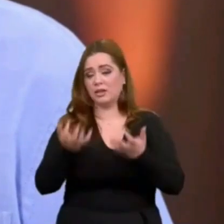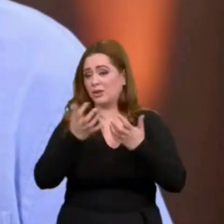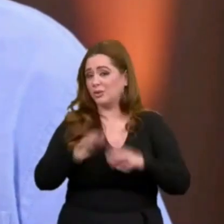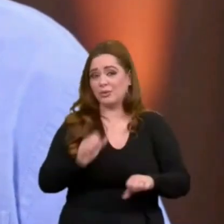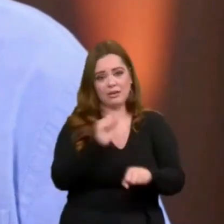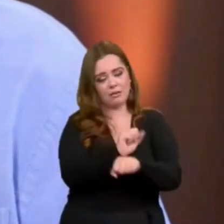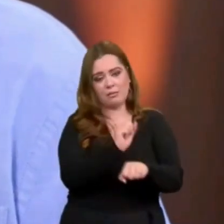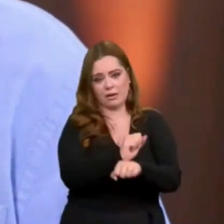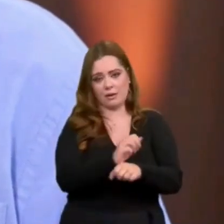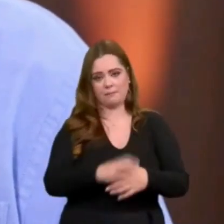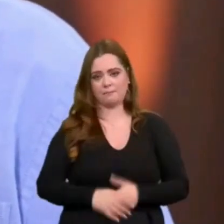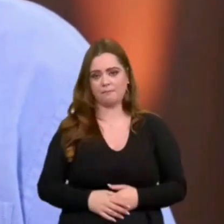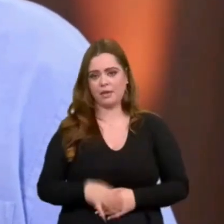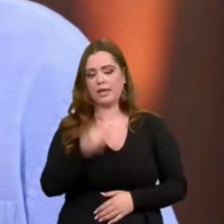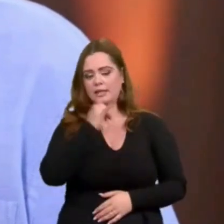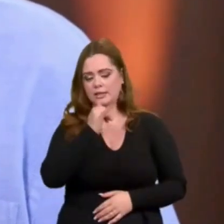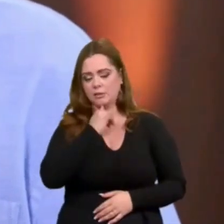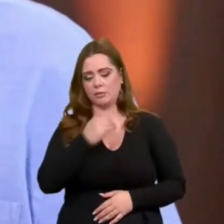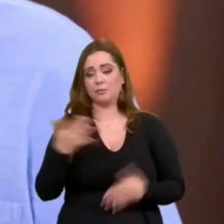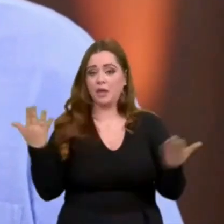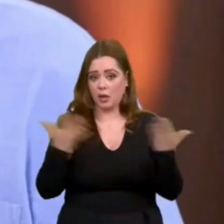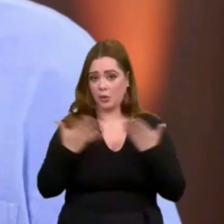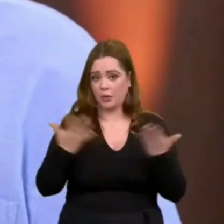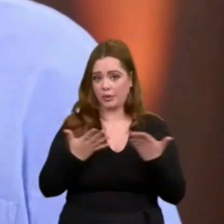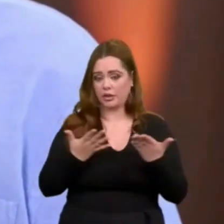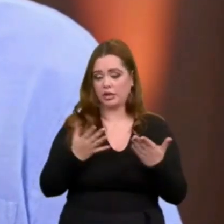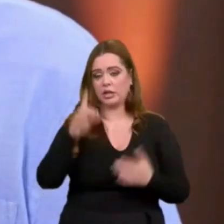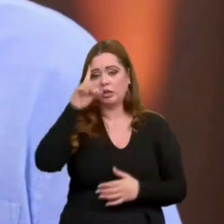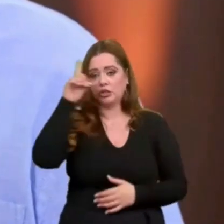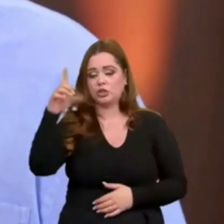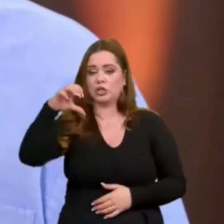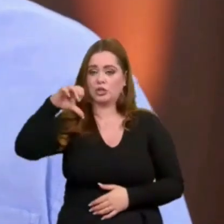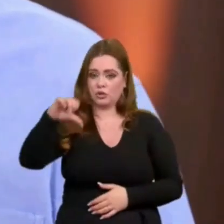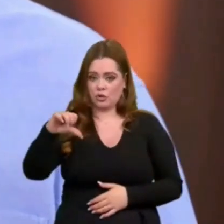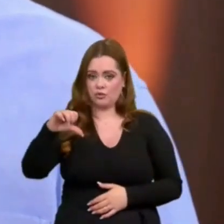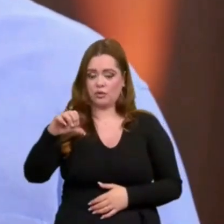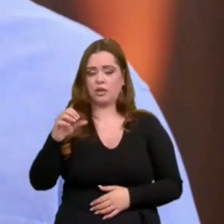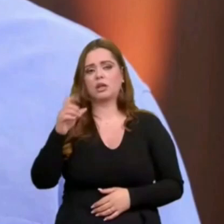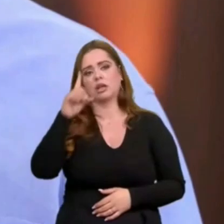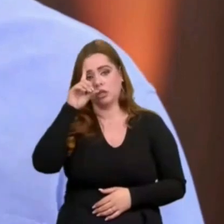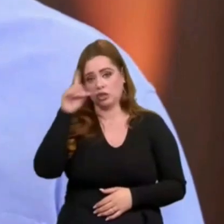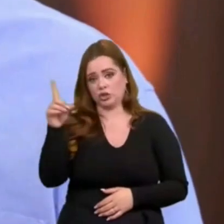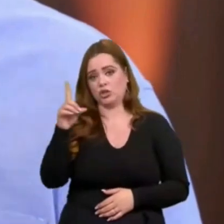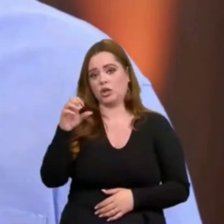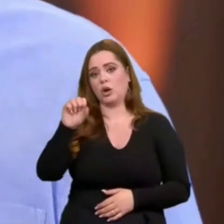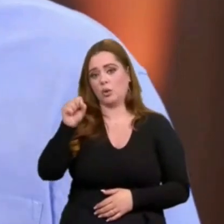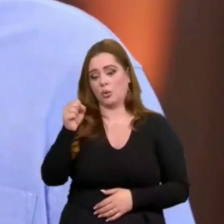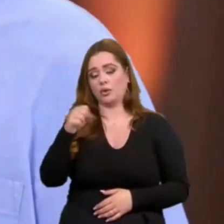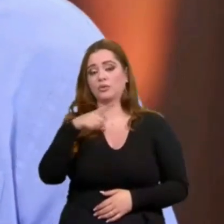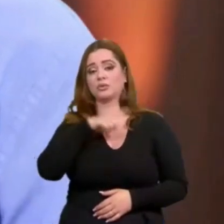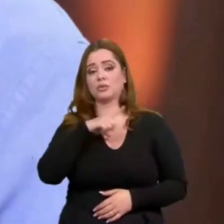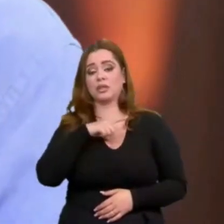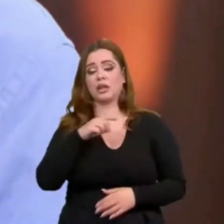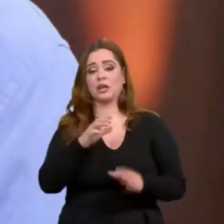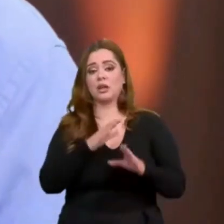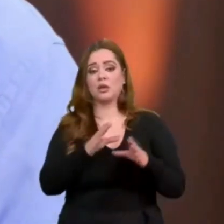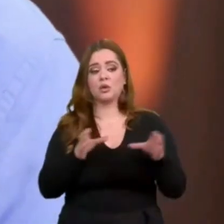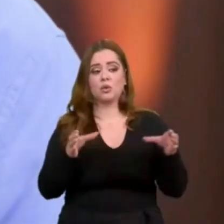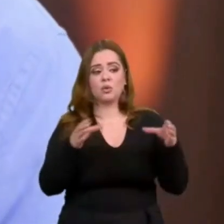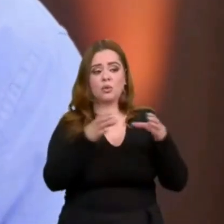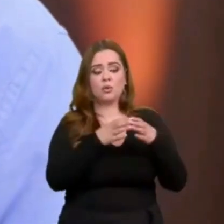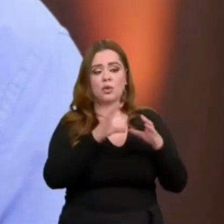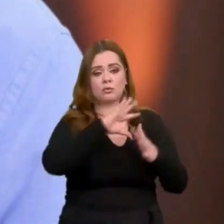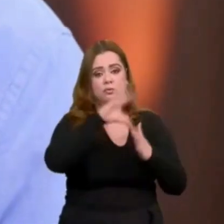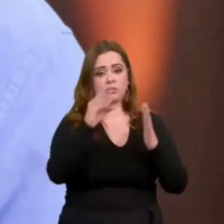agora, dia 9 e 8, eu tenho o grande encontro dos países amazônicos em Belém. Esse encontro